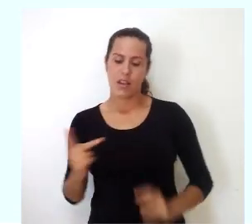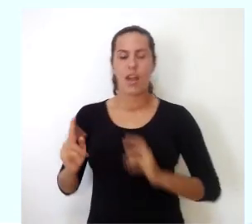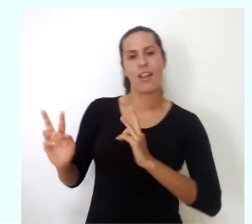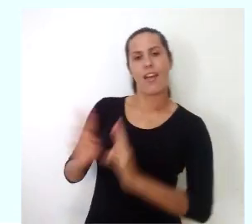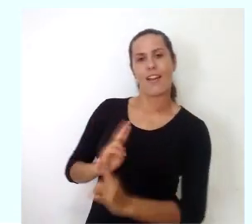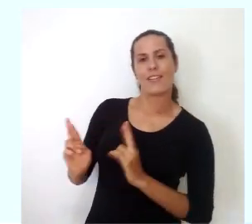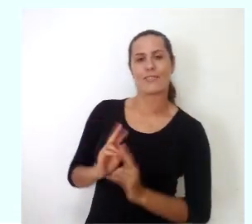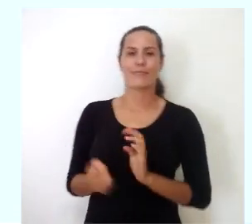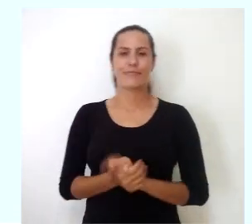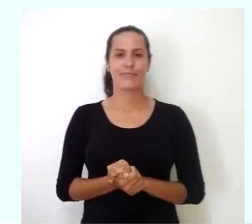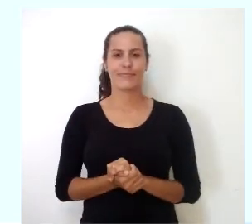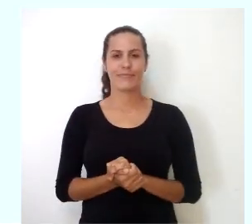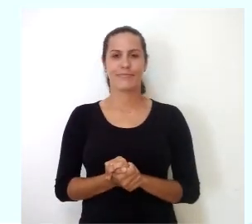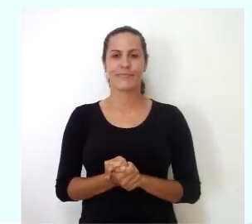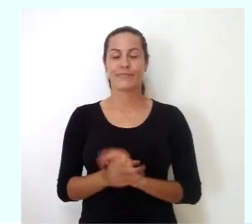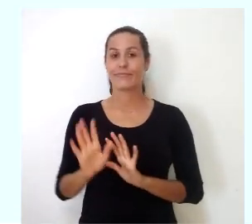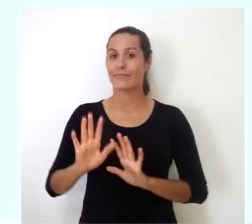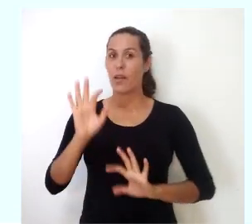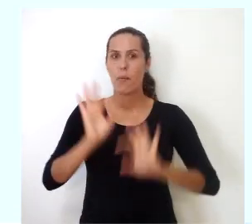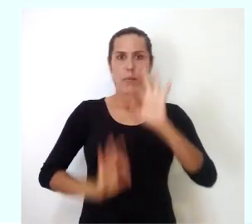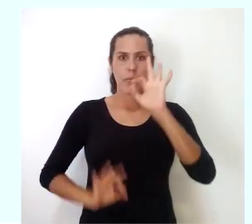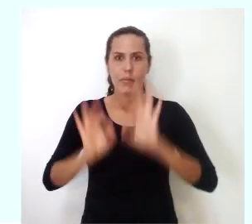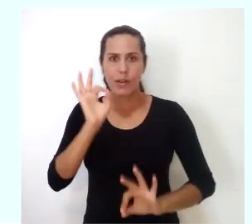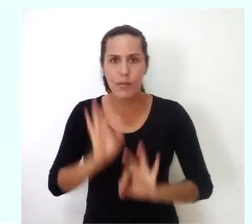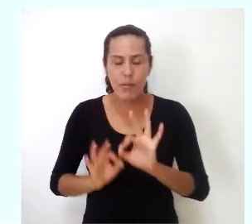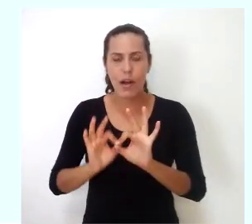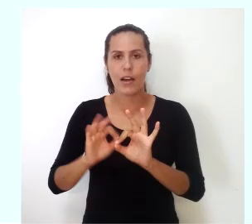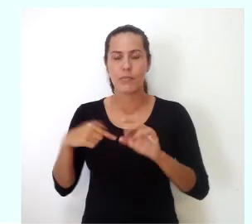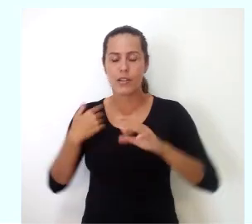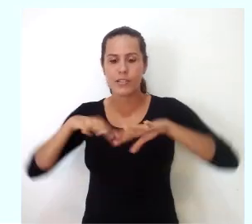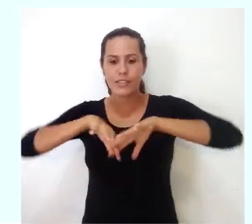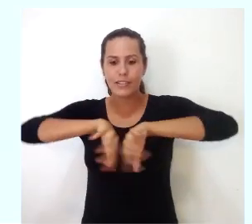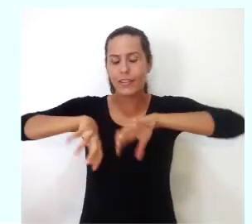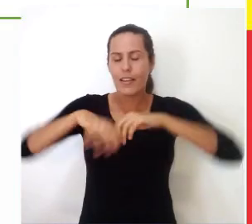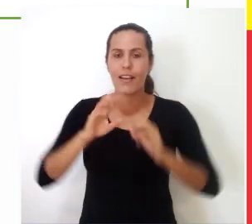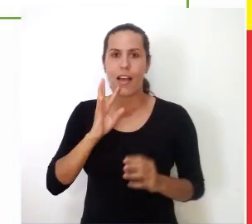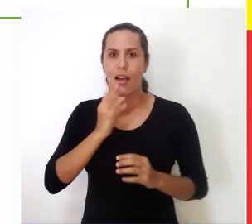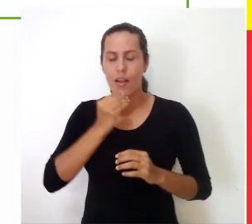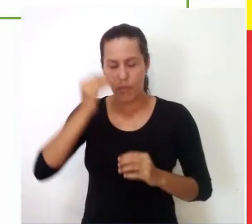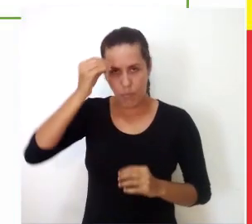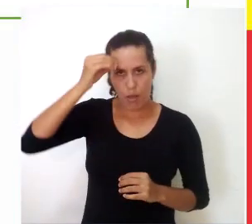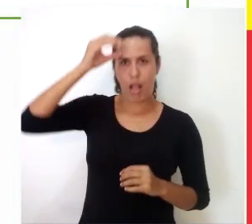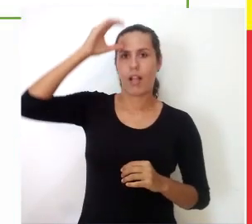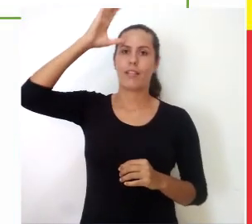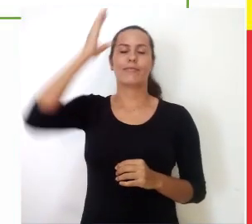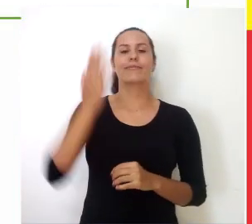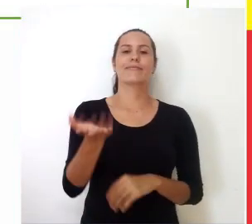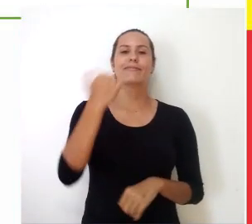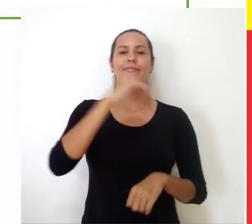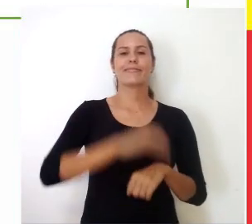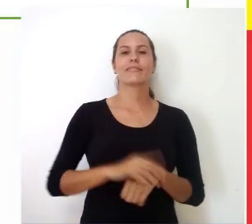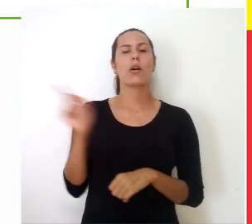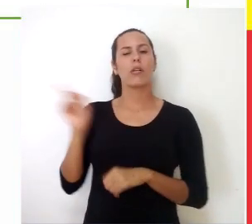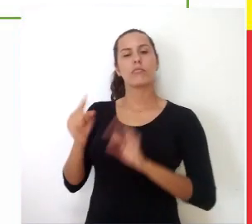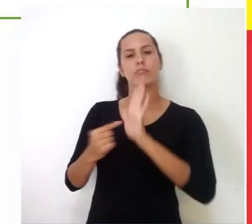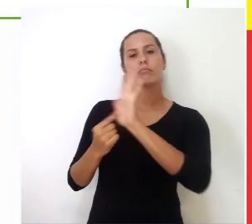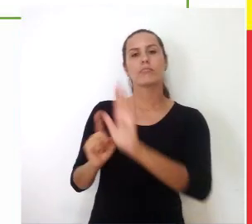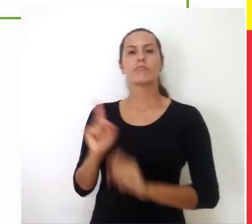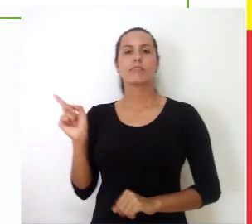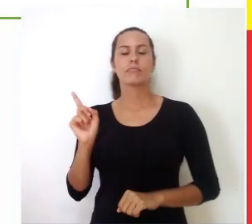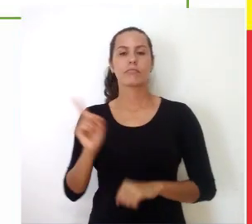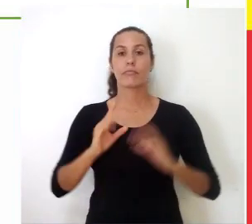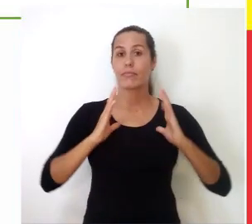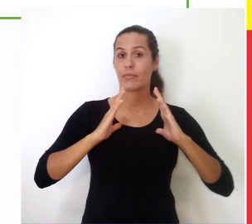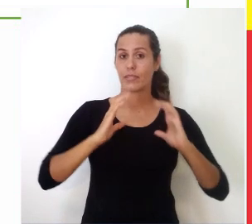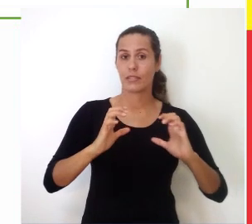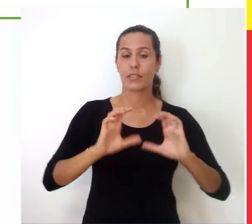ensino religioso. Preparem-se para uma grande viagem. Então, como está na tela, nós temos o seguinte: